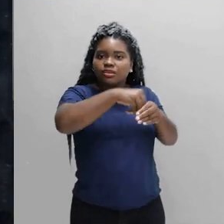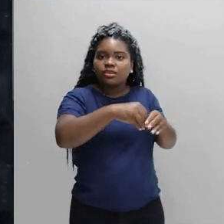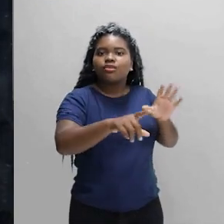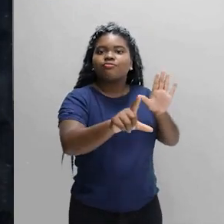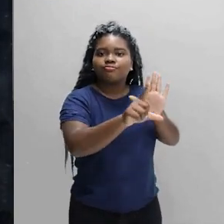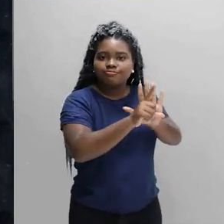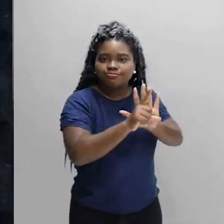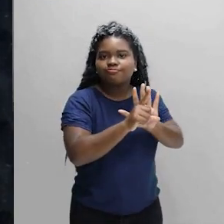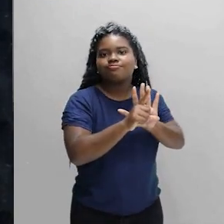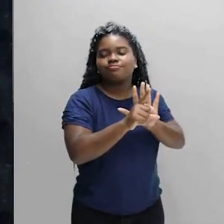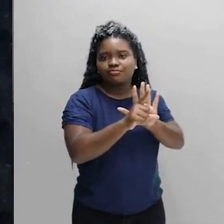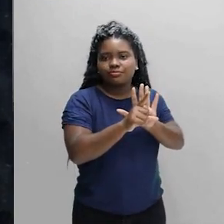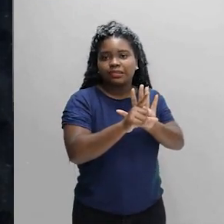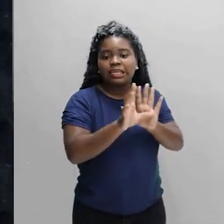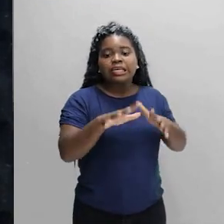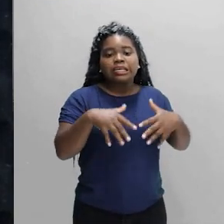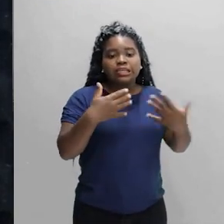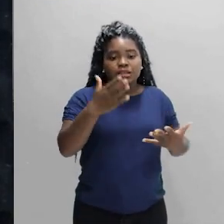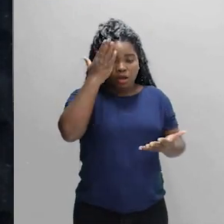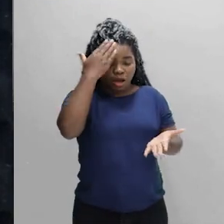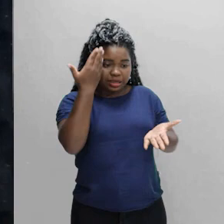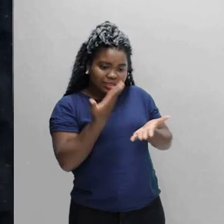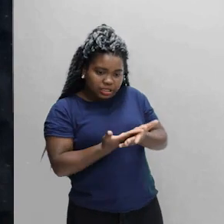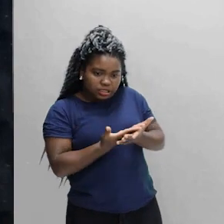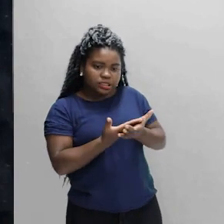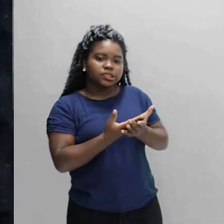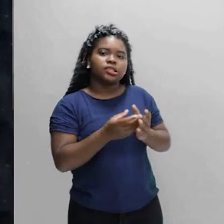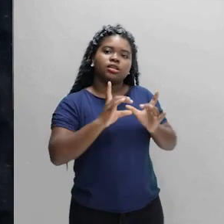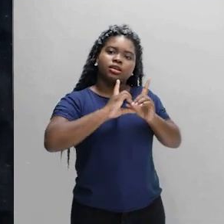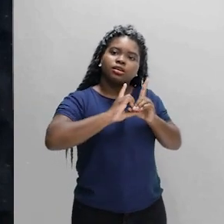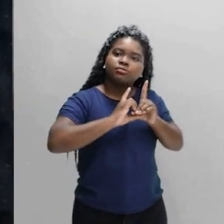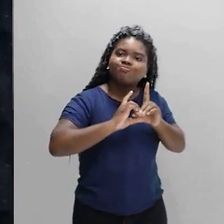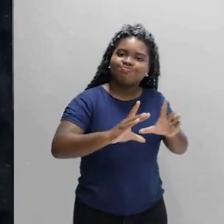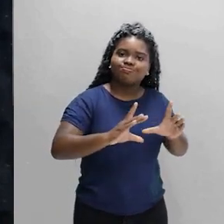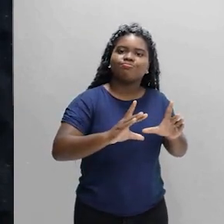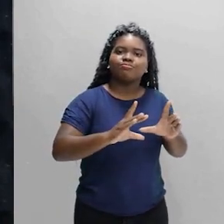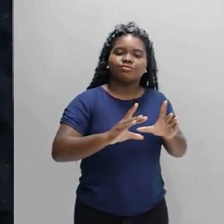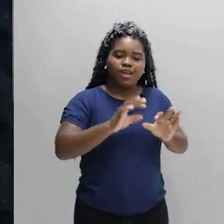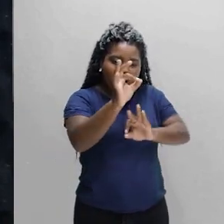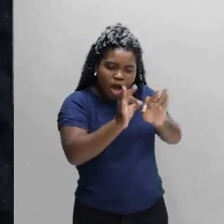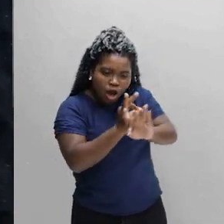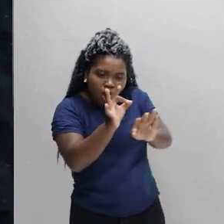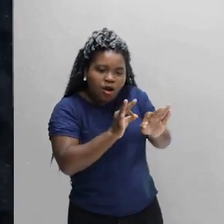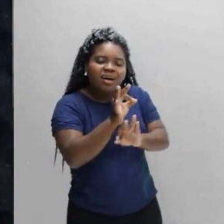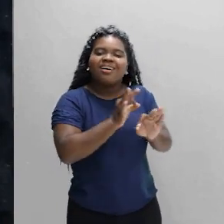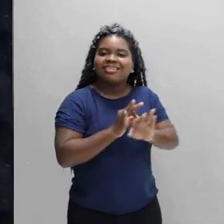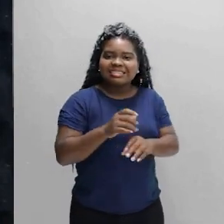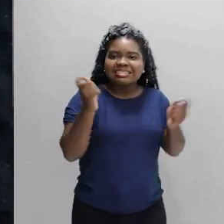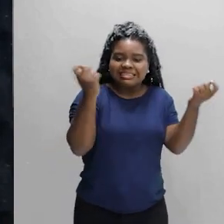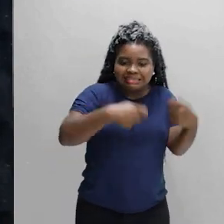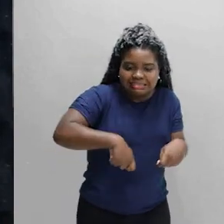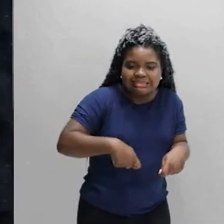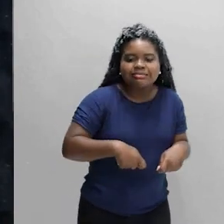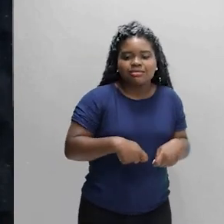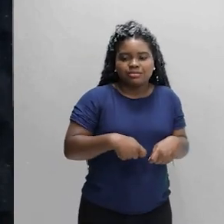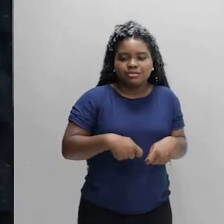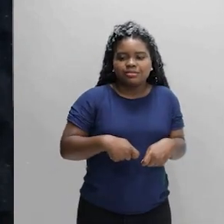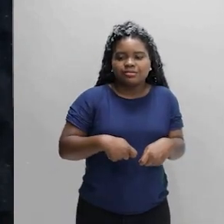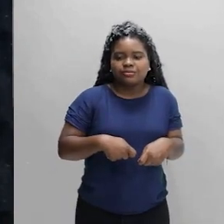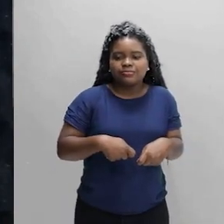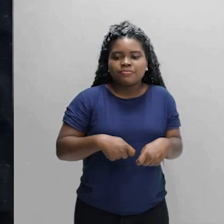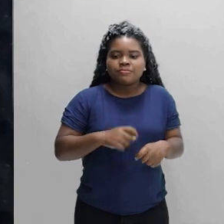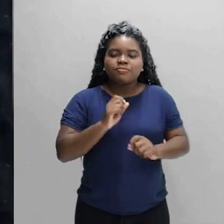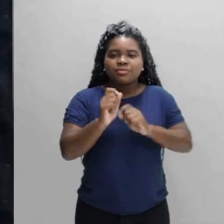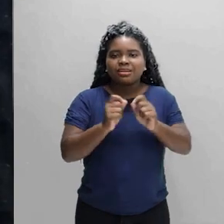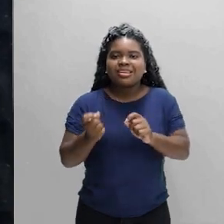ele acredita que a democracia seja o único regime capaz de colocar isso em vigência, de fazer que isso aconteça